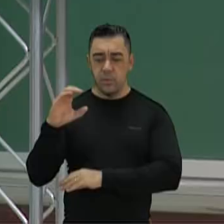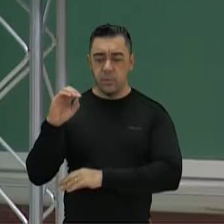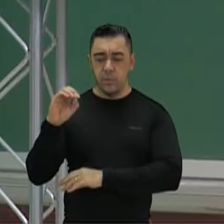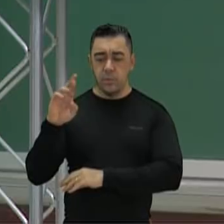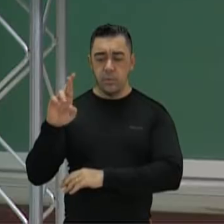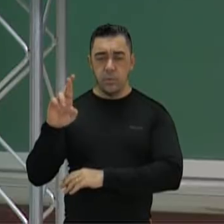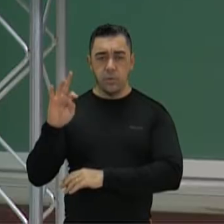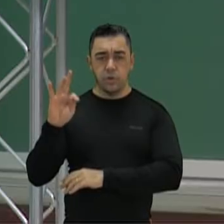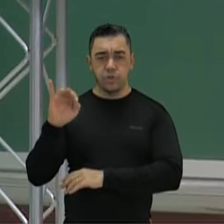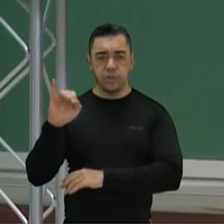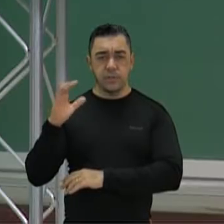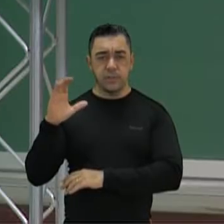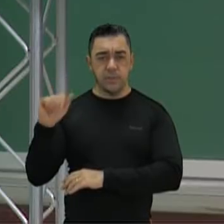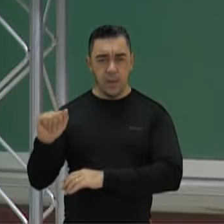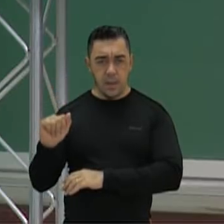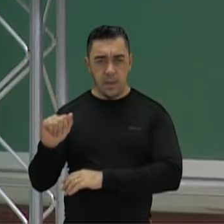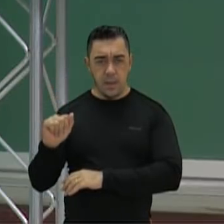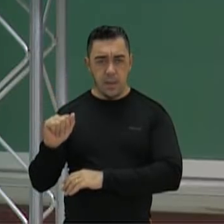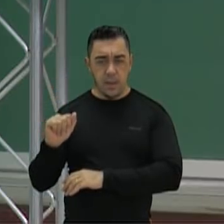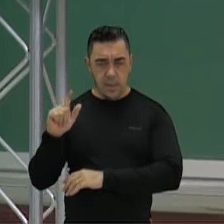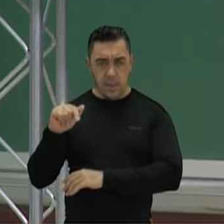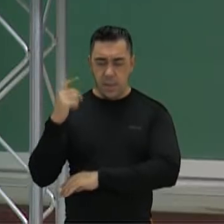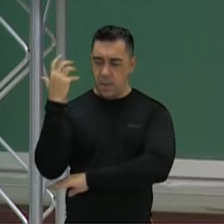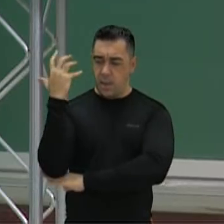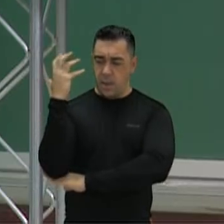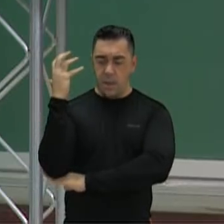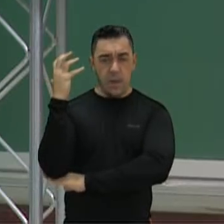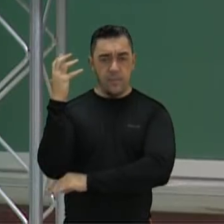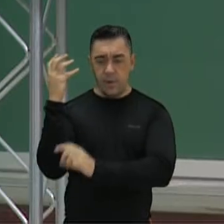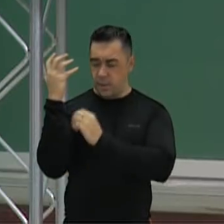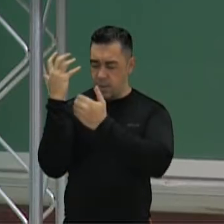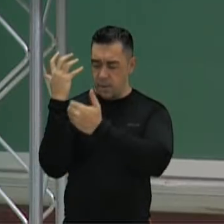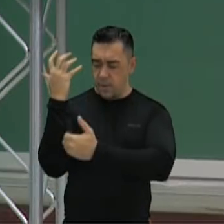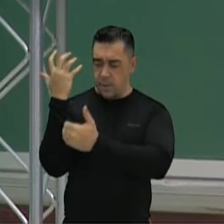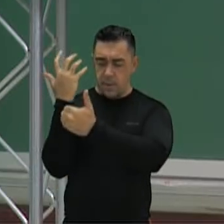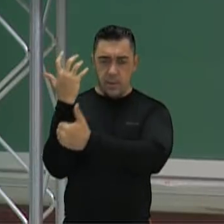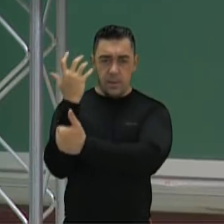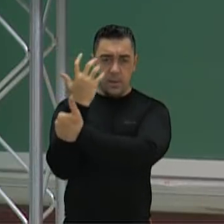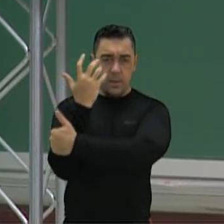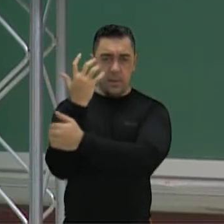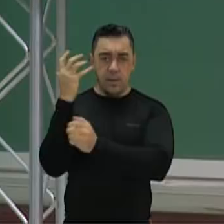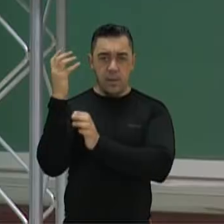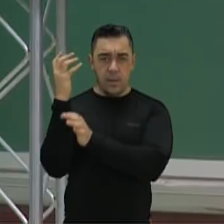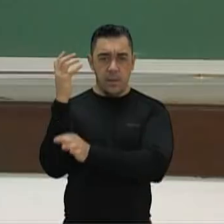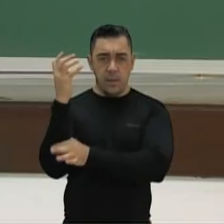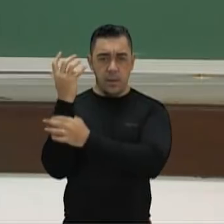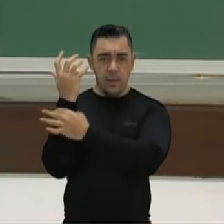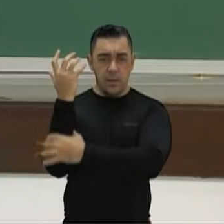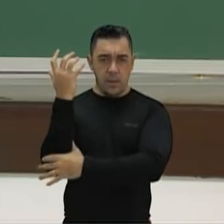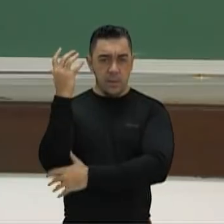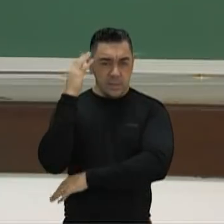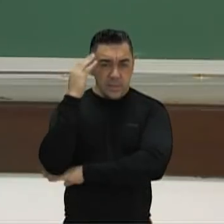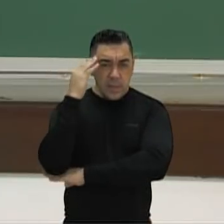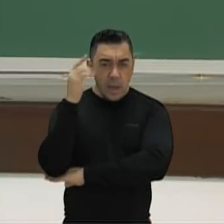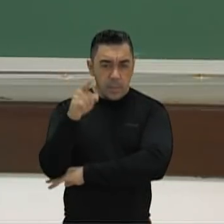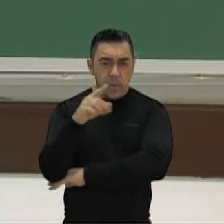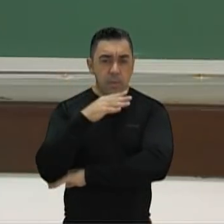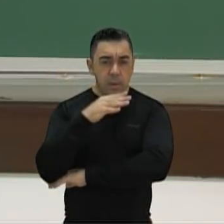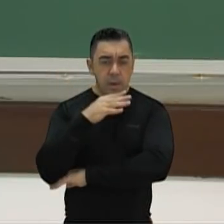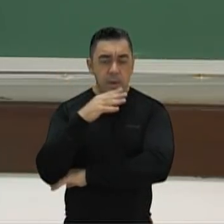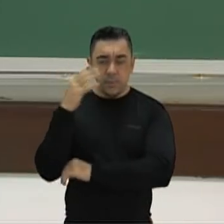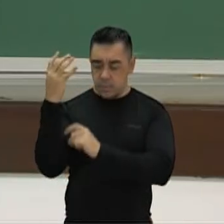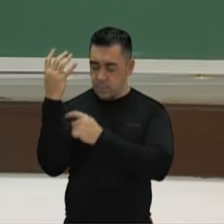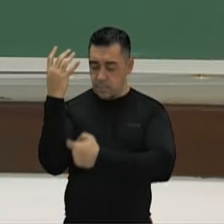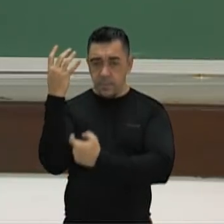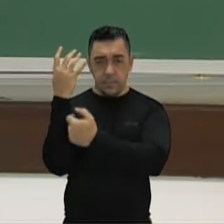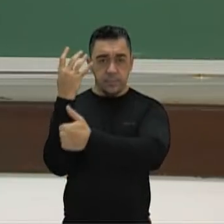lembrar? É a árvore cuja casca a gente produz aquelas rolhas para os vinhos, para as garrafas.